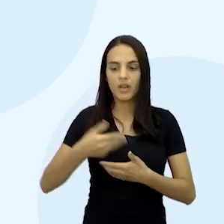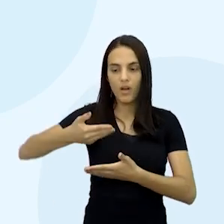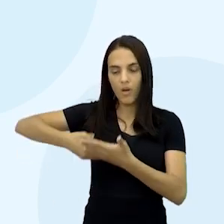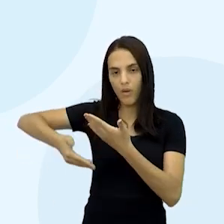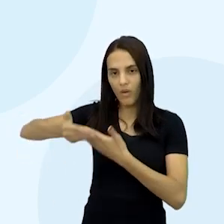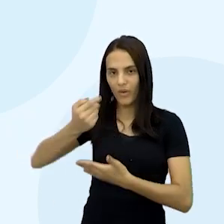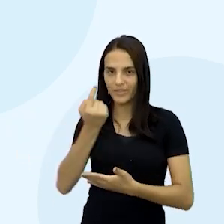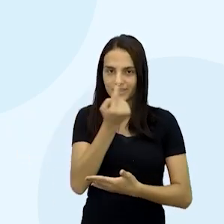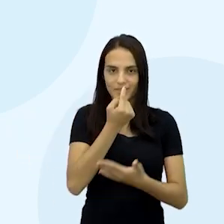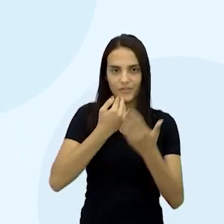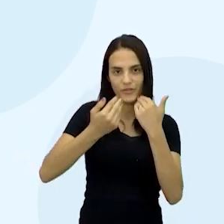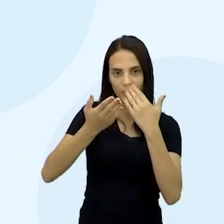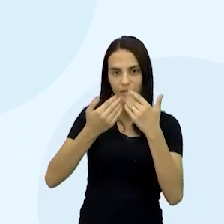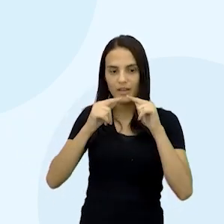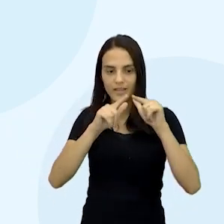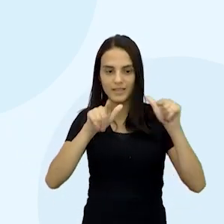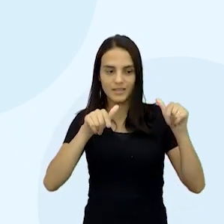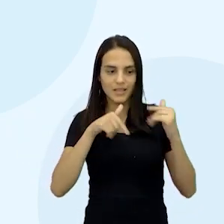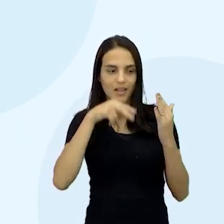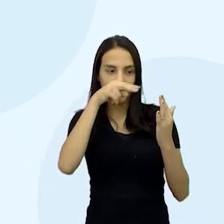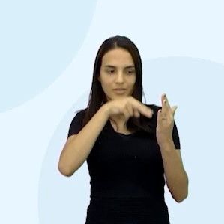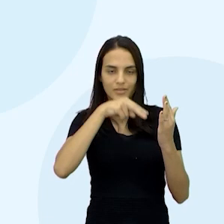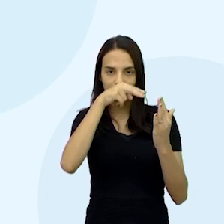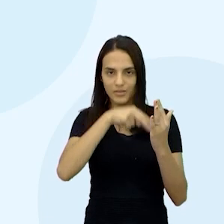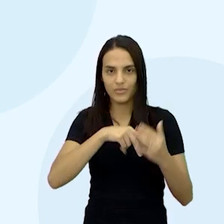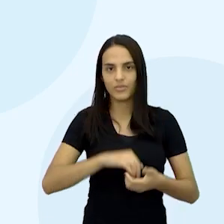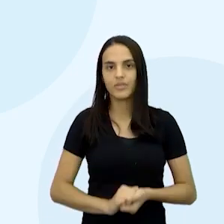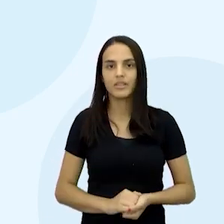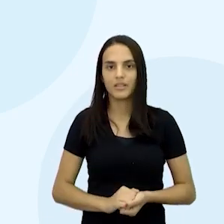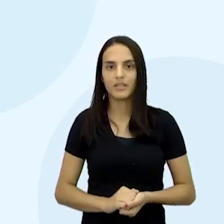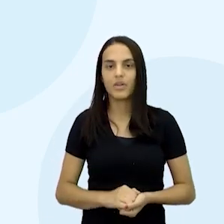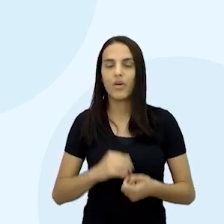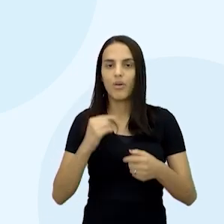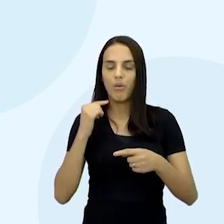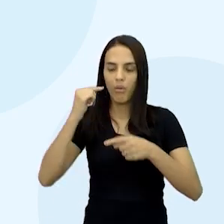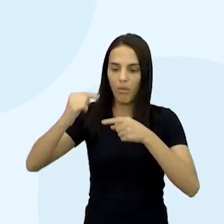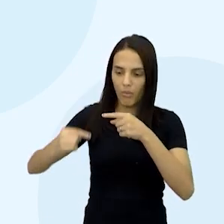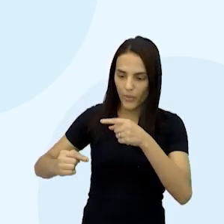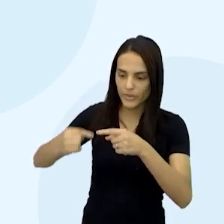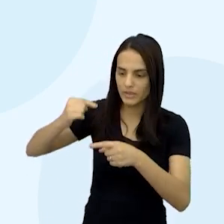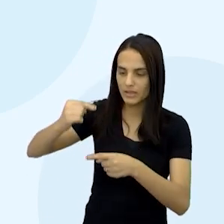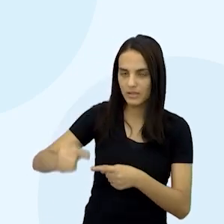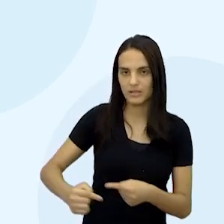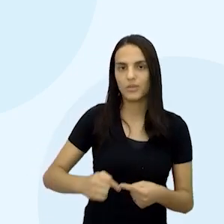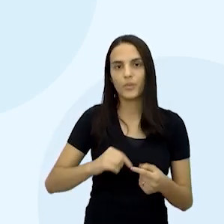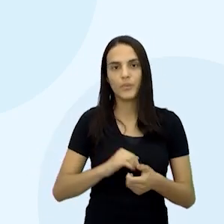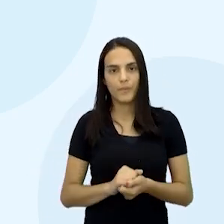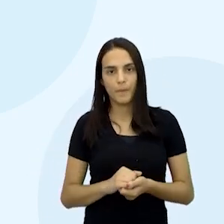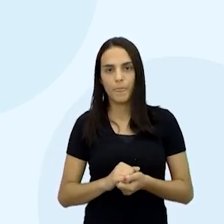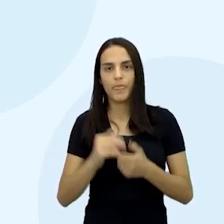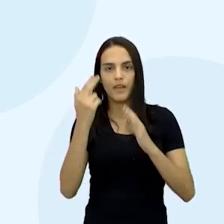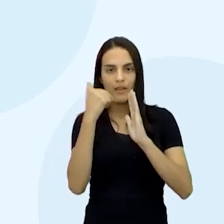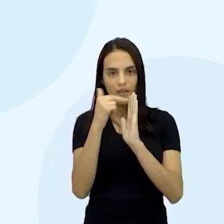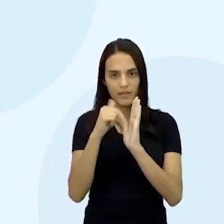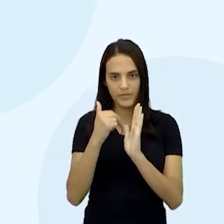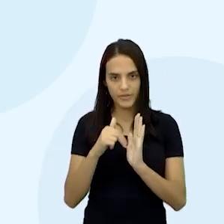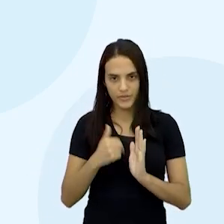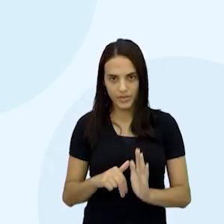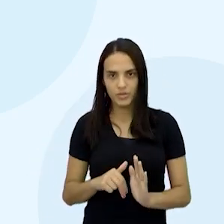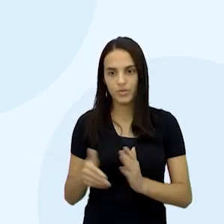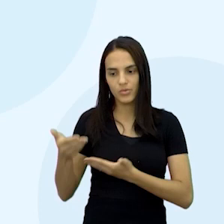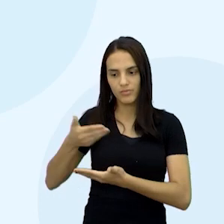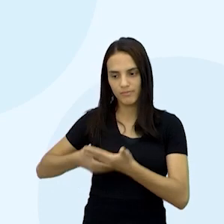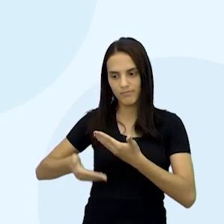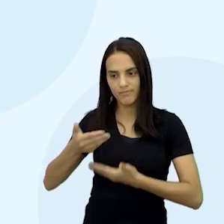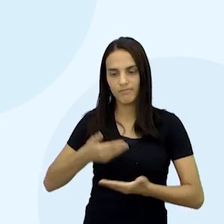diálogo, sala de leitura invertida, rotação de estações, registro de forma